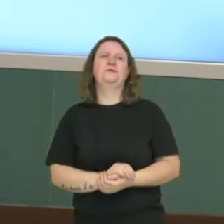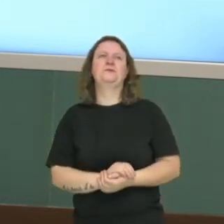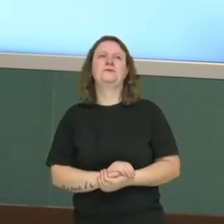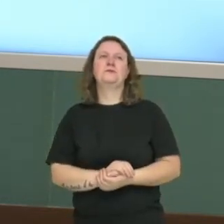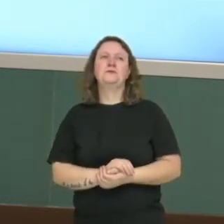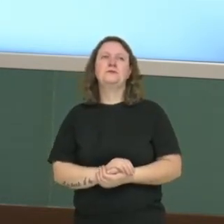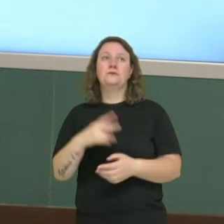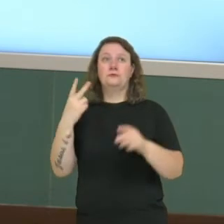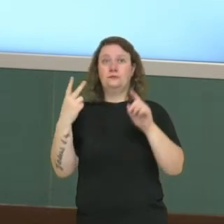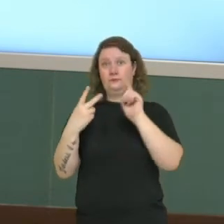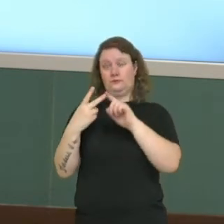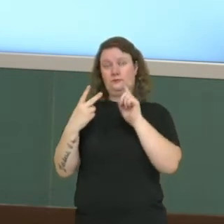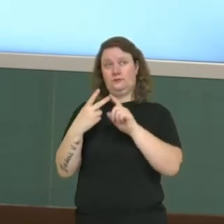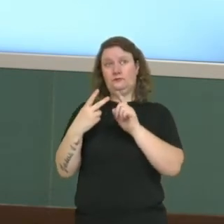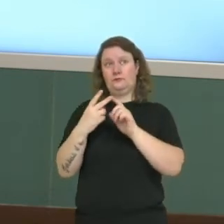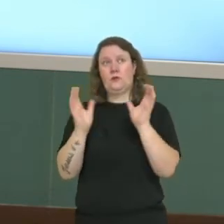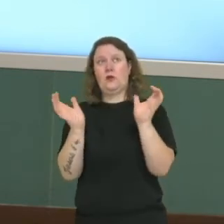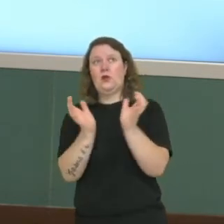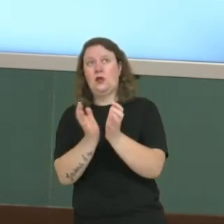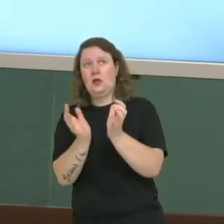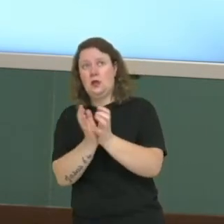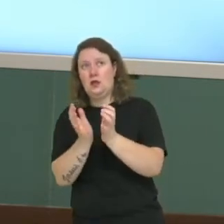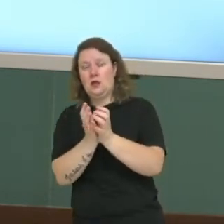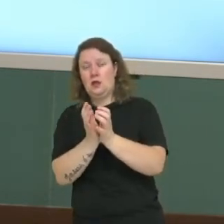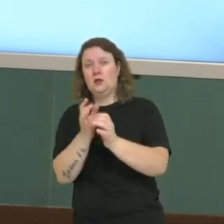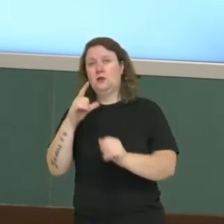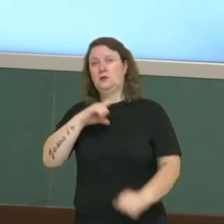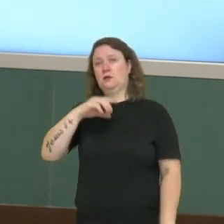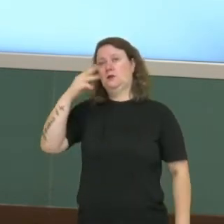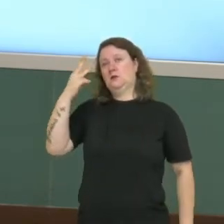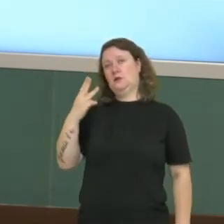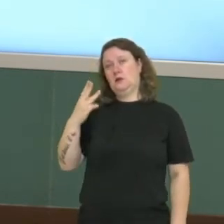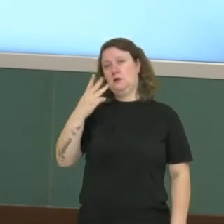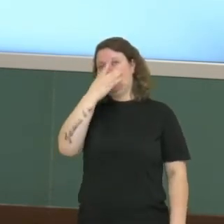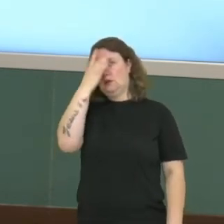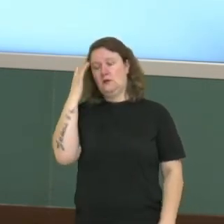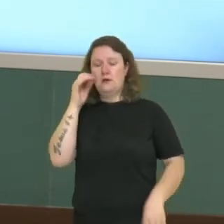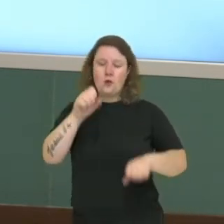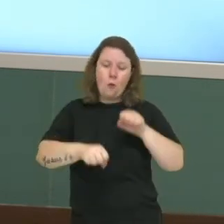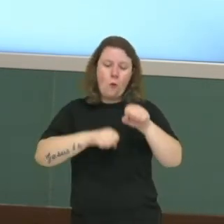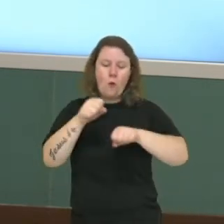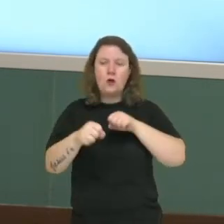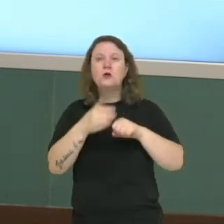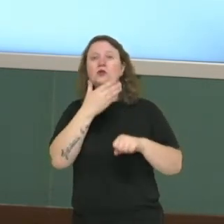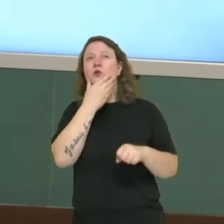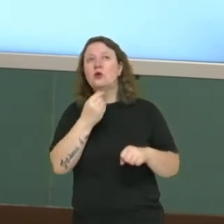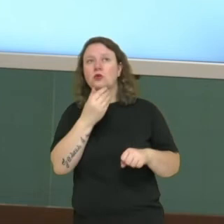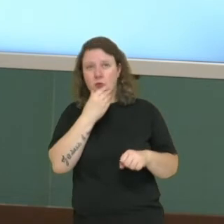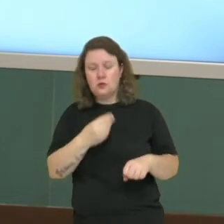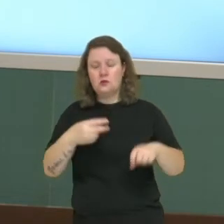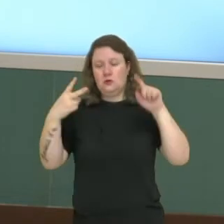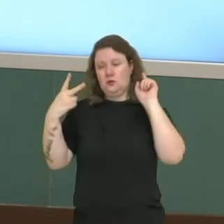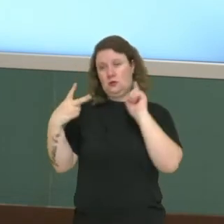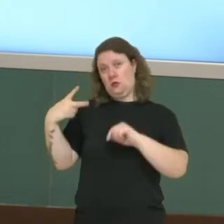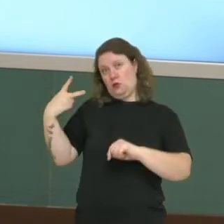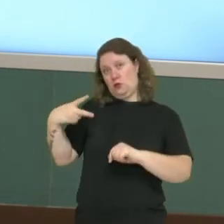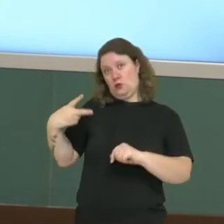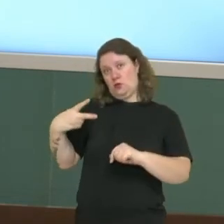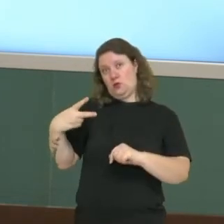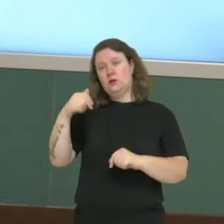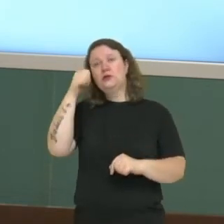A velocidade por equipe, a equipe é formada por três ciclistas no masculino e dois no